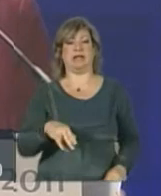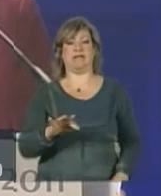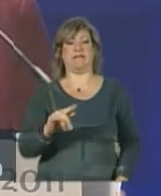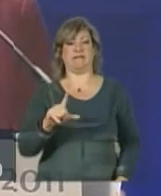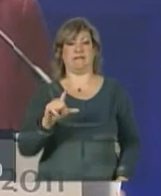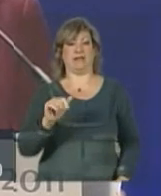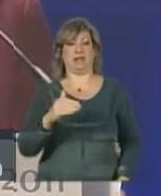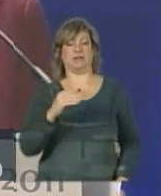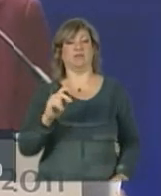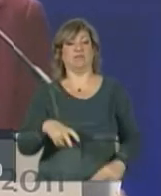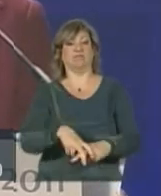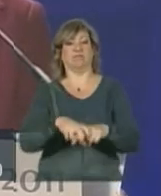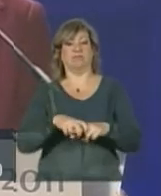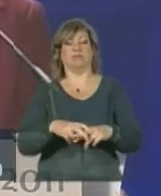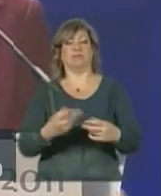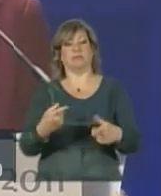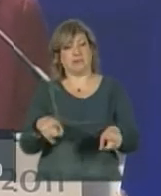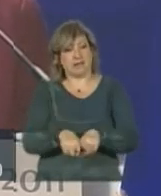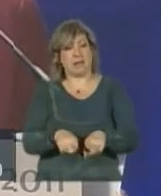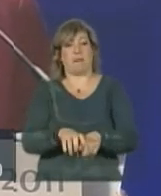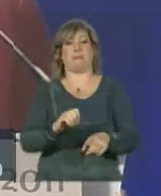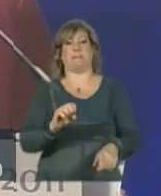e provoca até especulação.